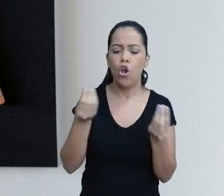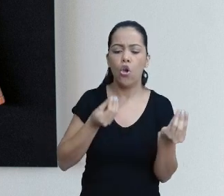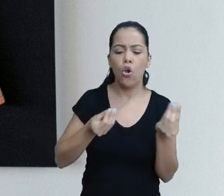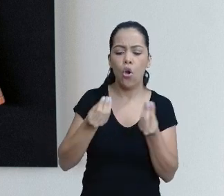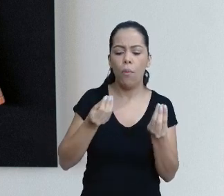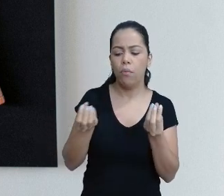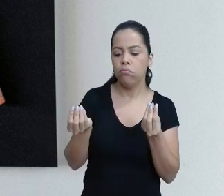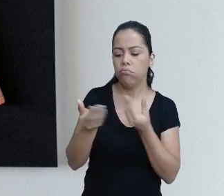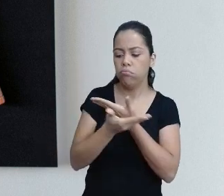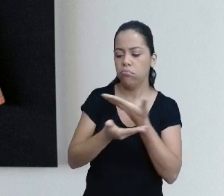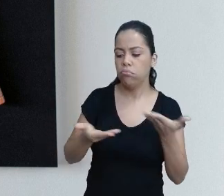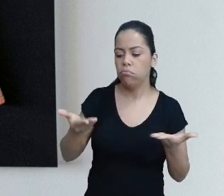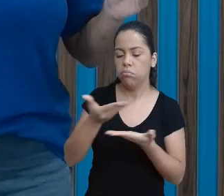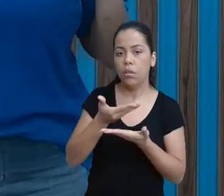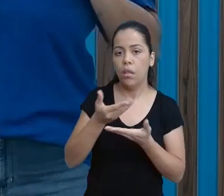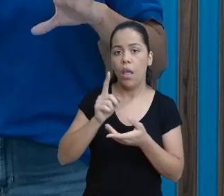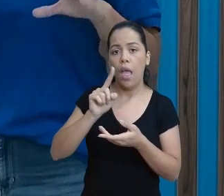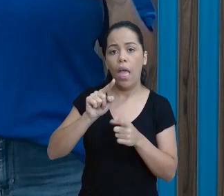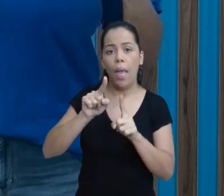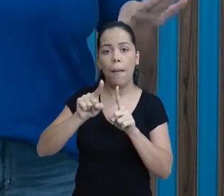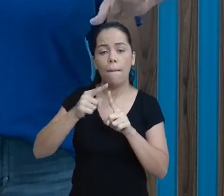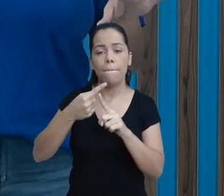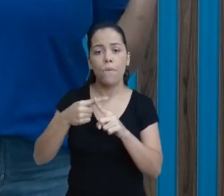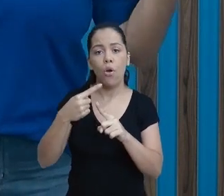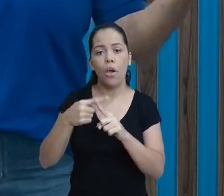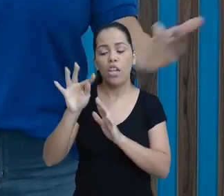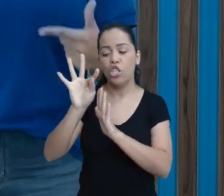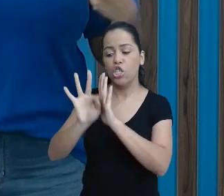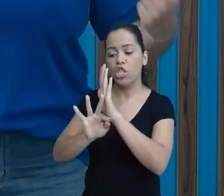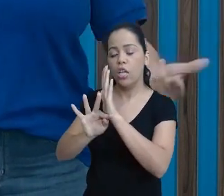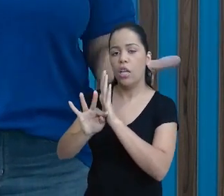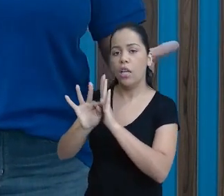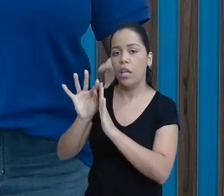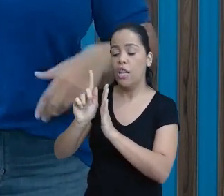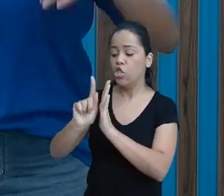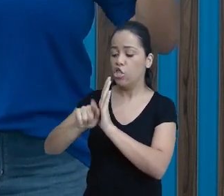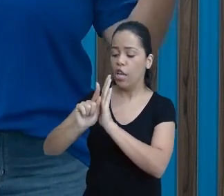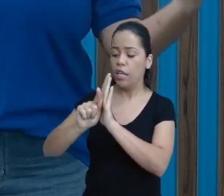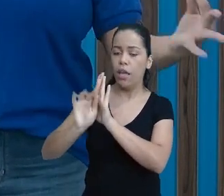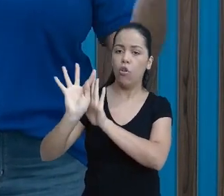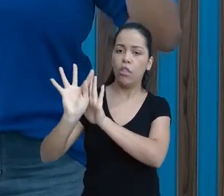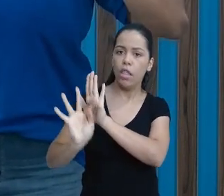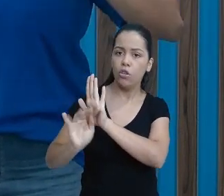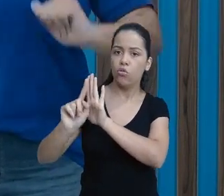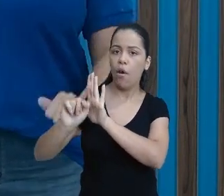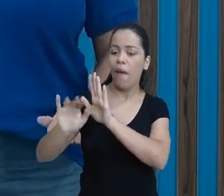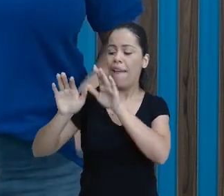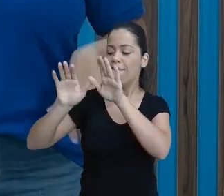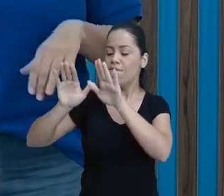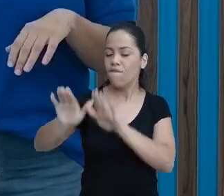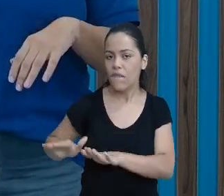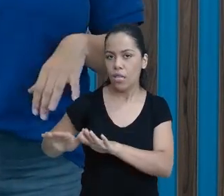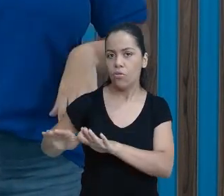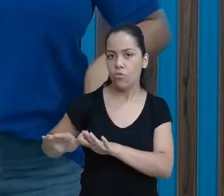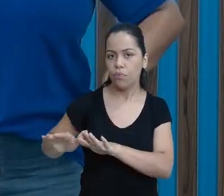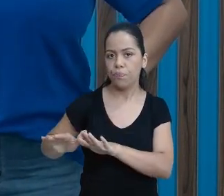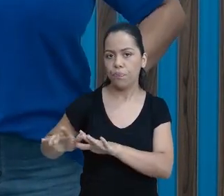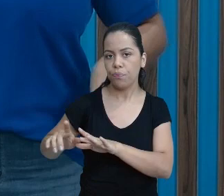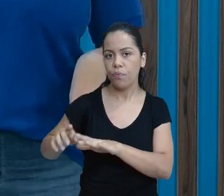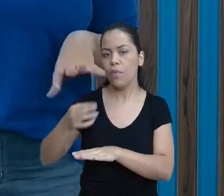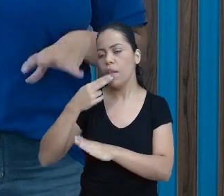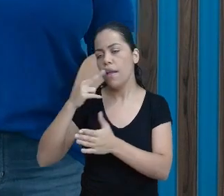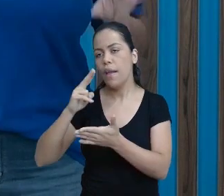textuais, eles são formas fixas. Como eu falei para vocês sobre a carta, como eu falei para vocês sobre